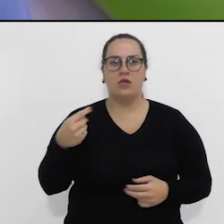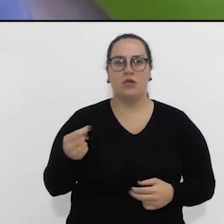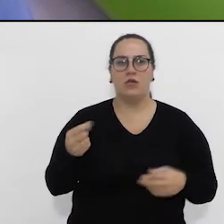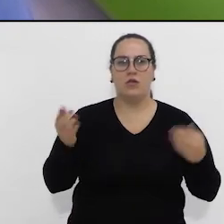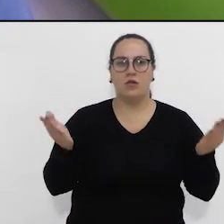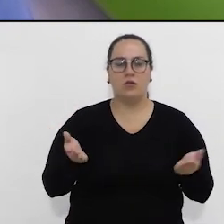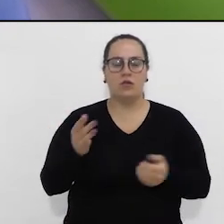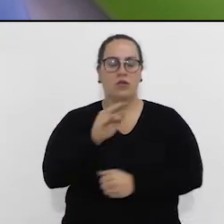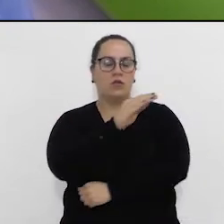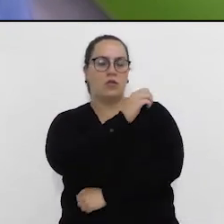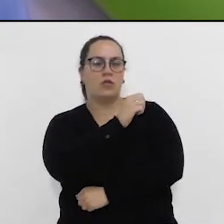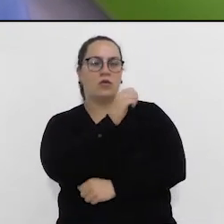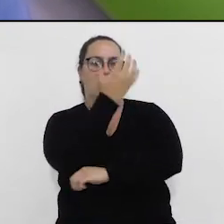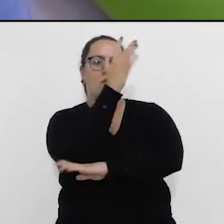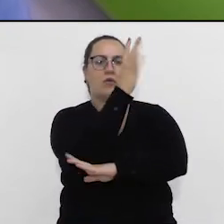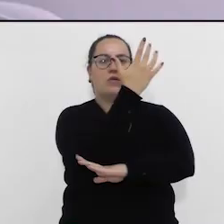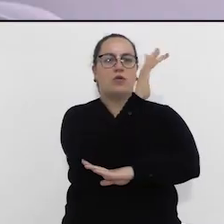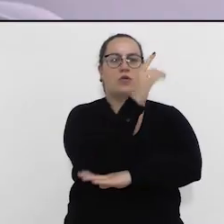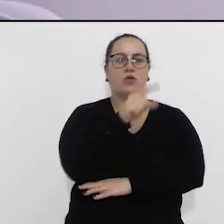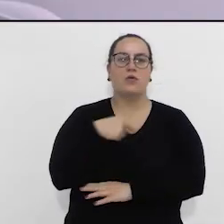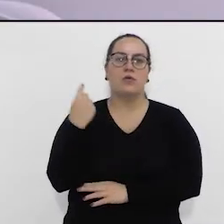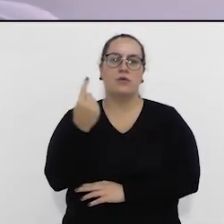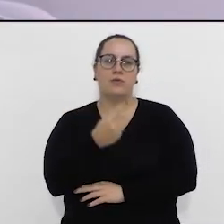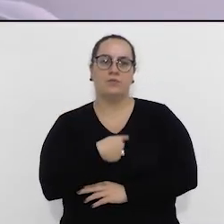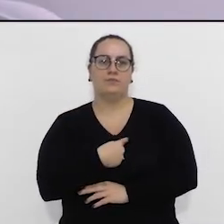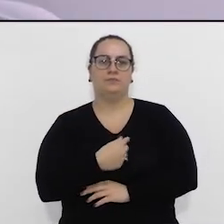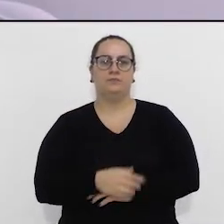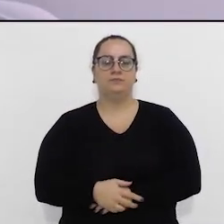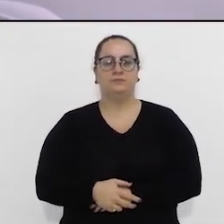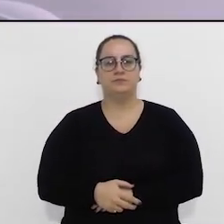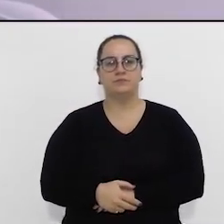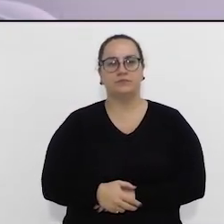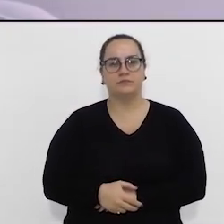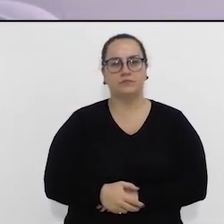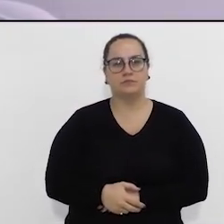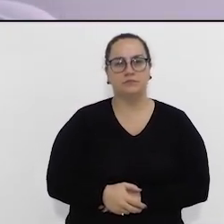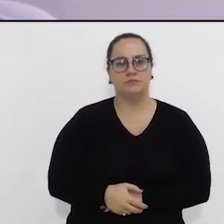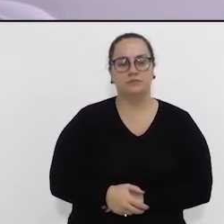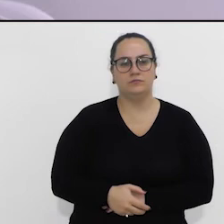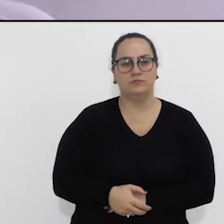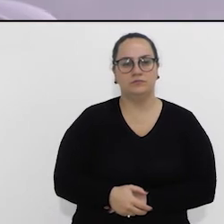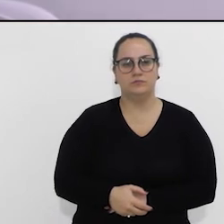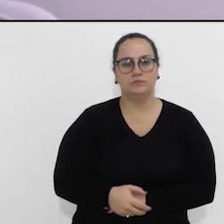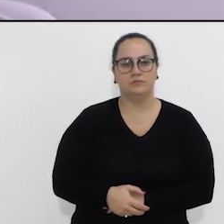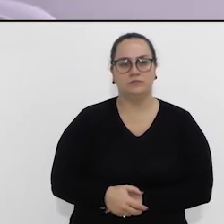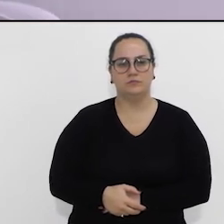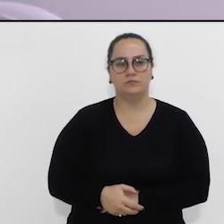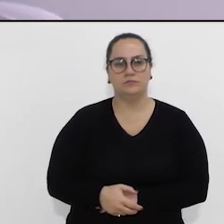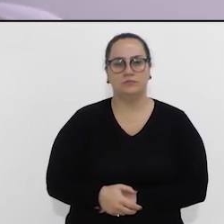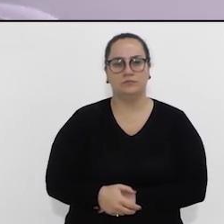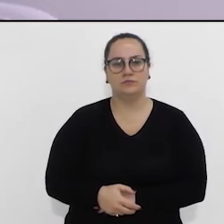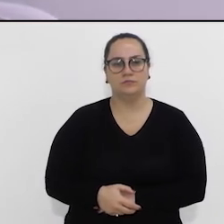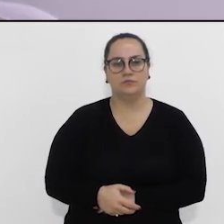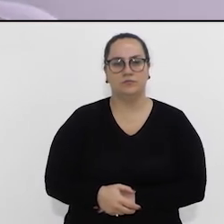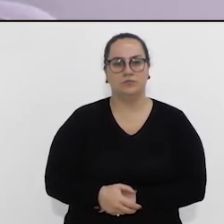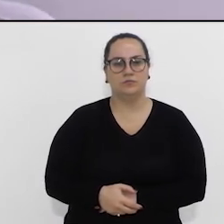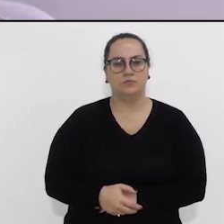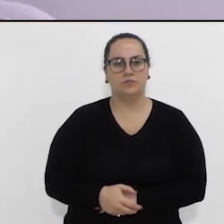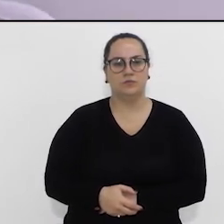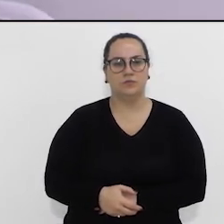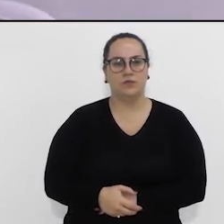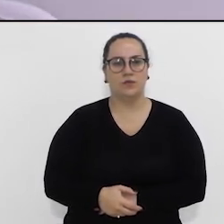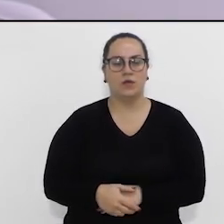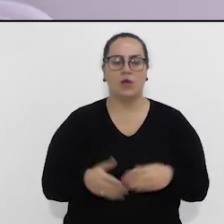eu acho que o Horto Florestal tem que ser Vanessa porque ainda dentro da essa questão do Turismo também não deixa de ser